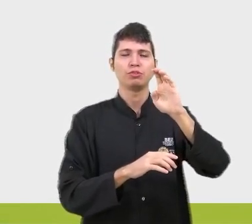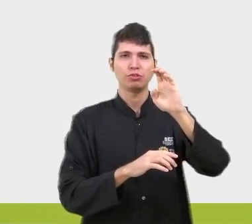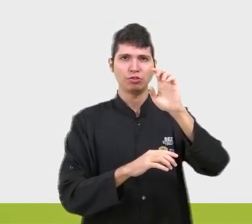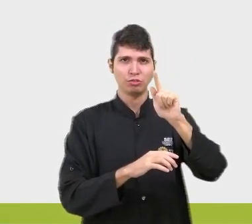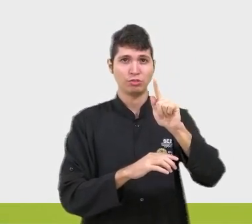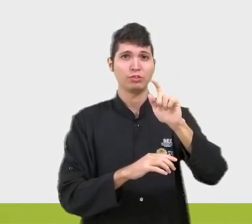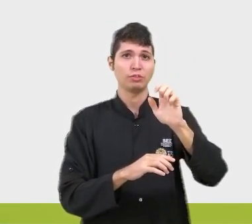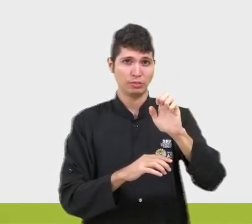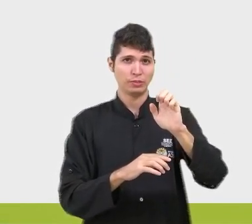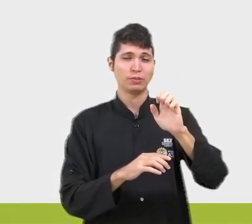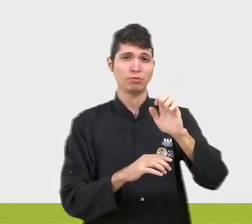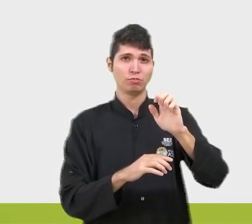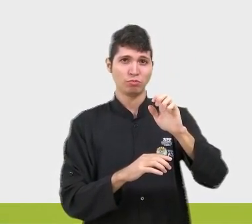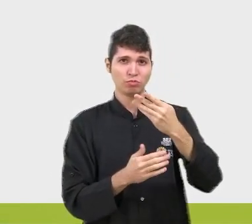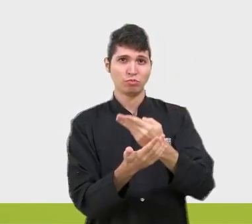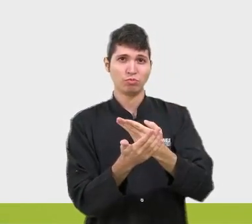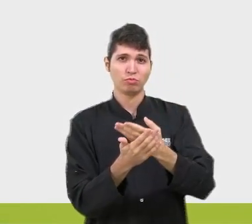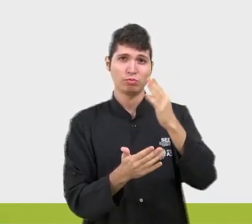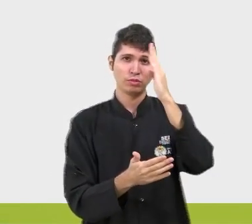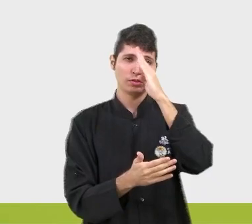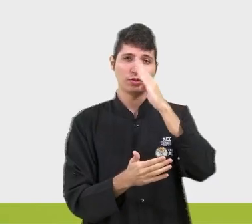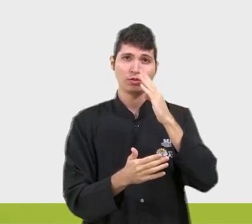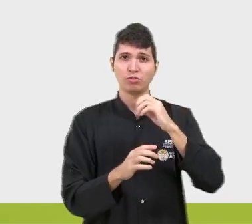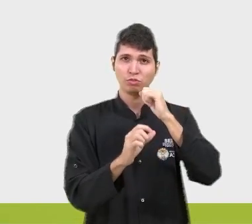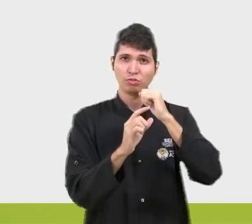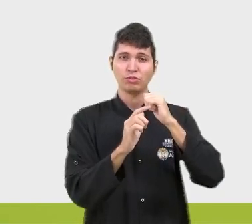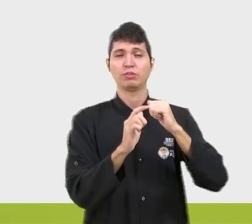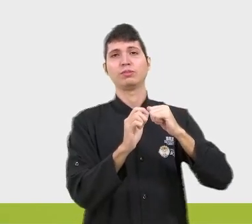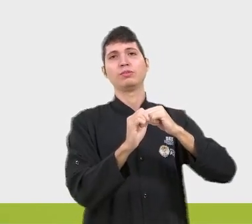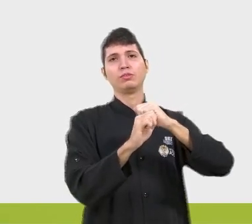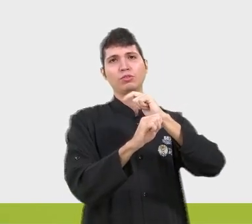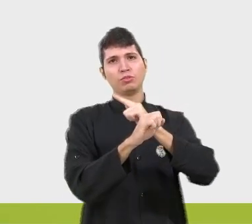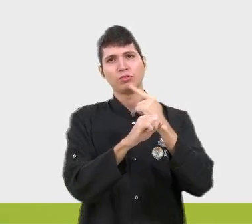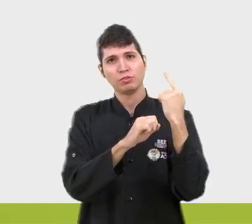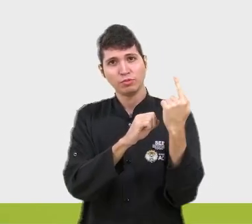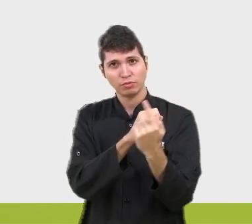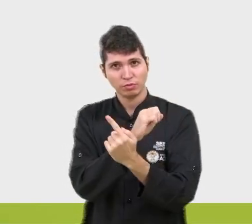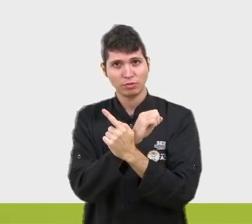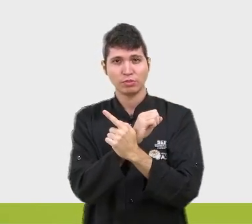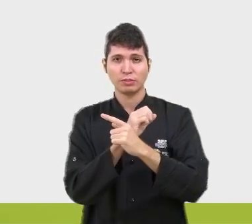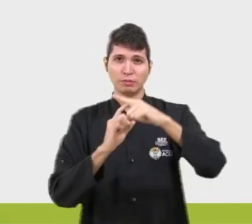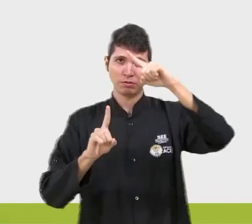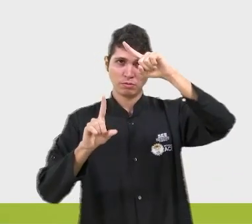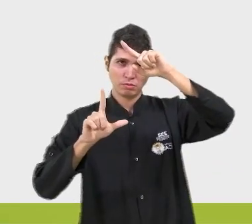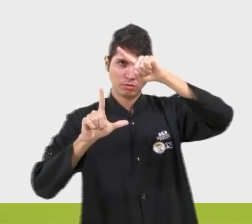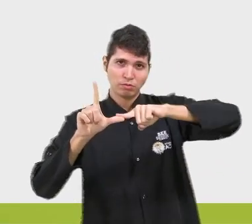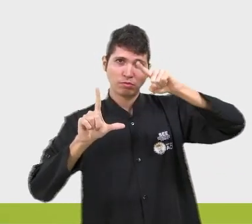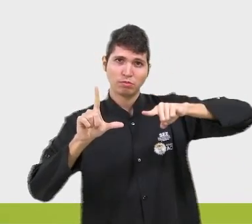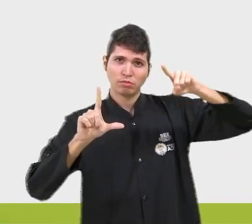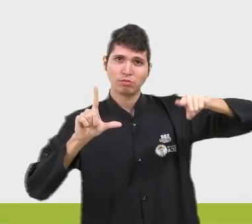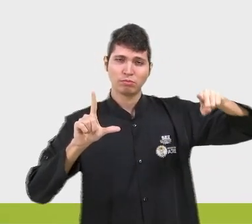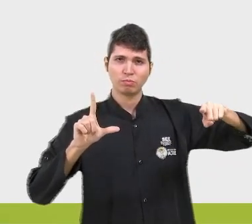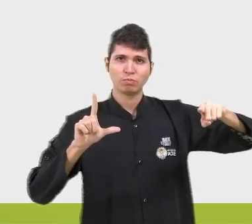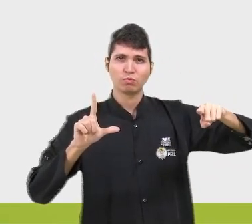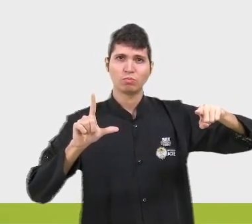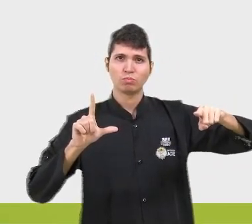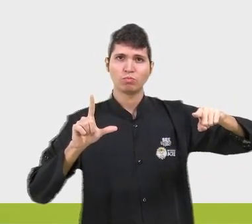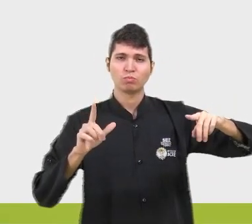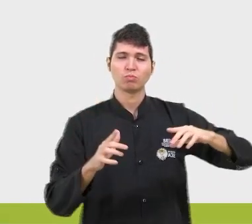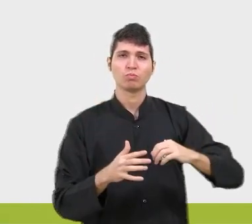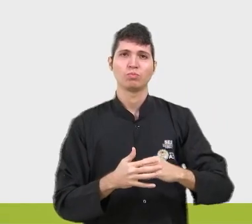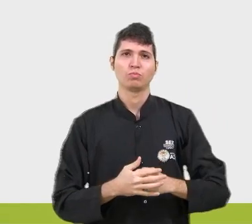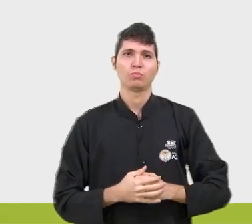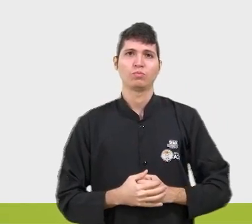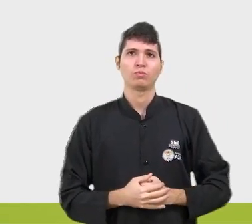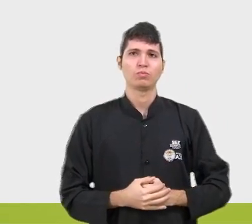de Geografia e Estatística. Lembrando que o nosso estado está aí, né? Você tem que saber disso, na região norte do